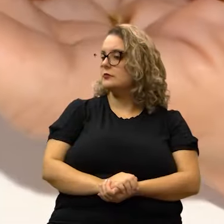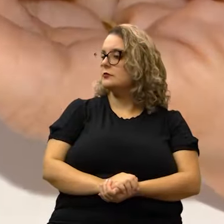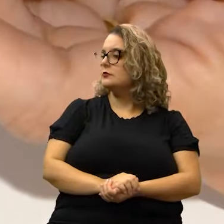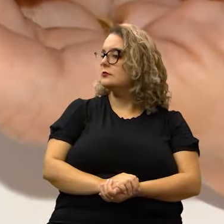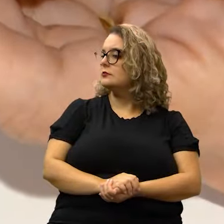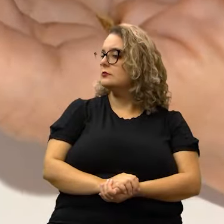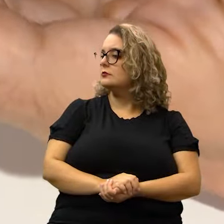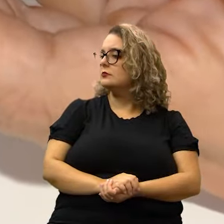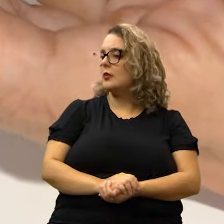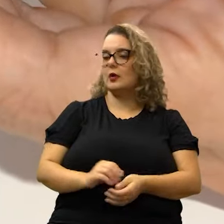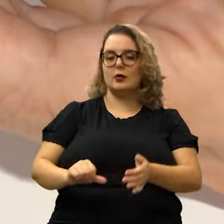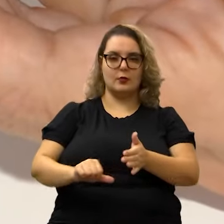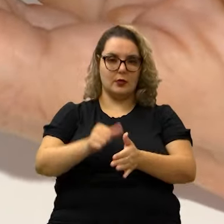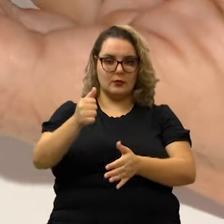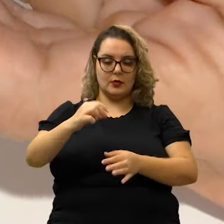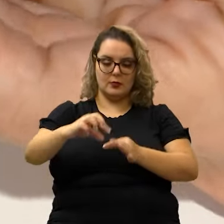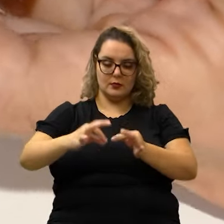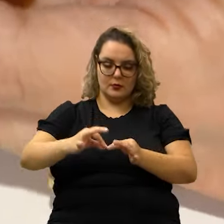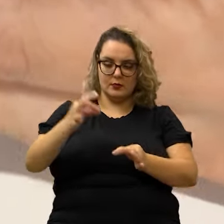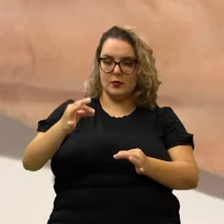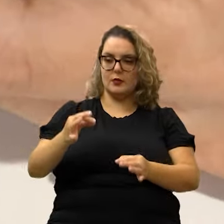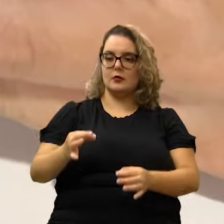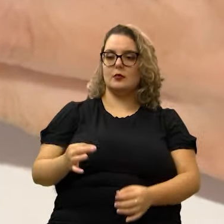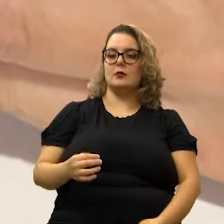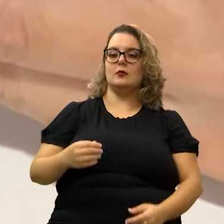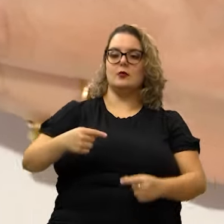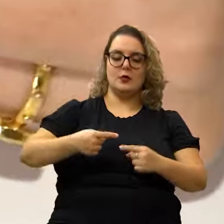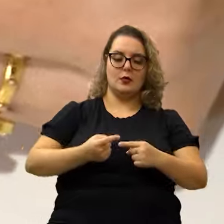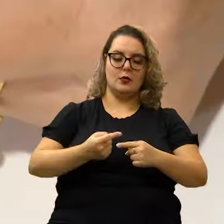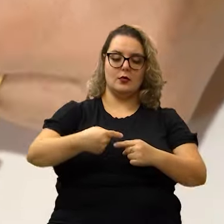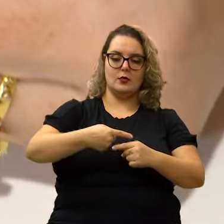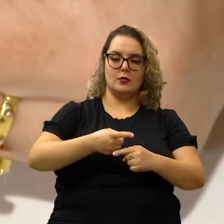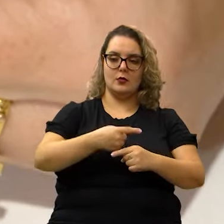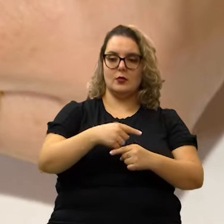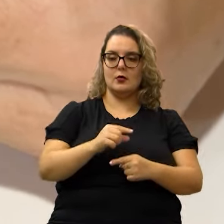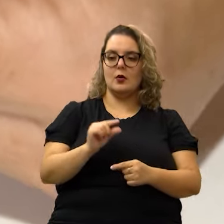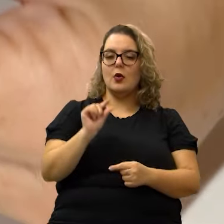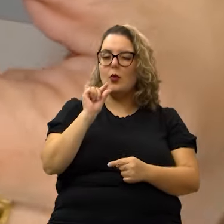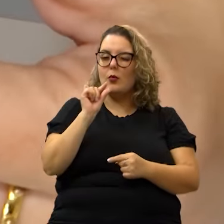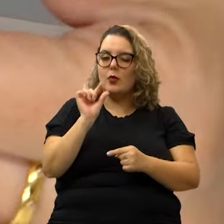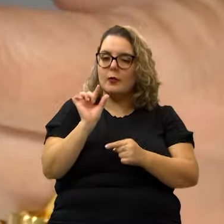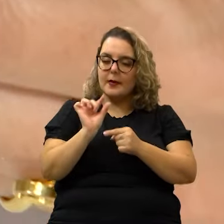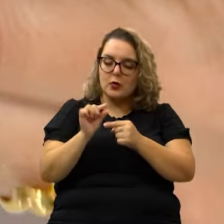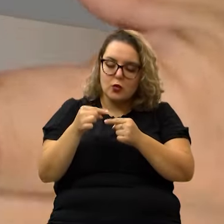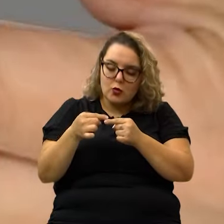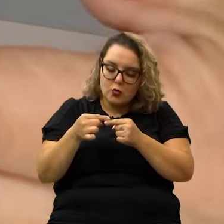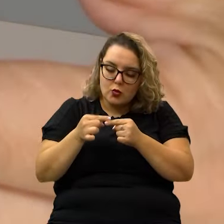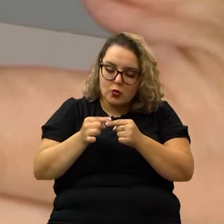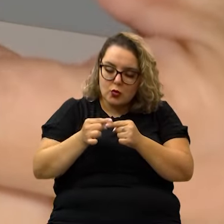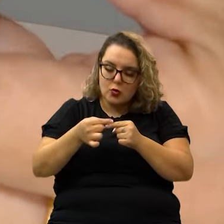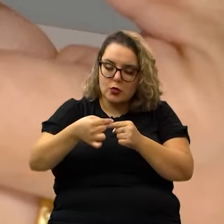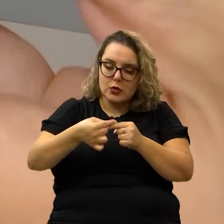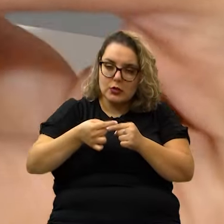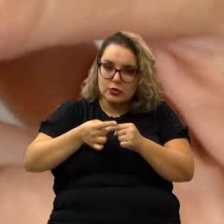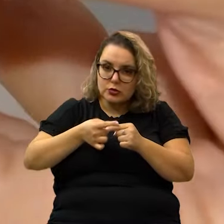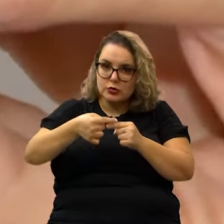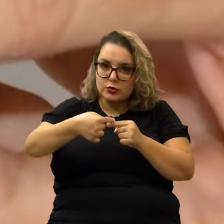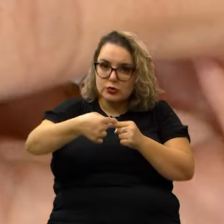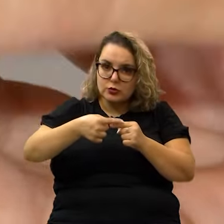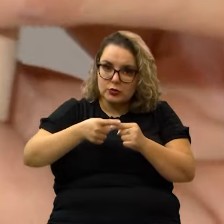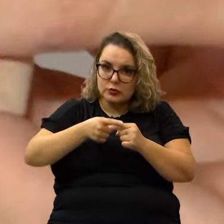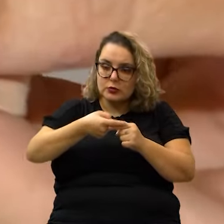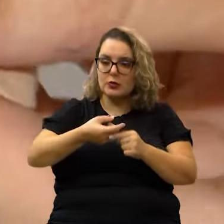Fazer o primeiro nozinho. E vou trabalhar o alinhavo um pouquinho mais fechado do que eu trabalhei na base. Então, aqui